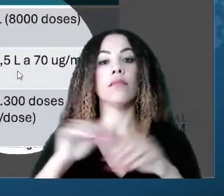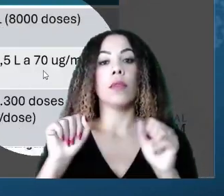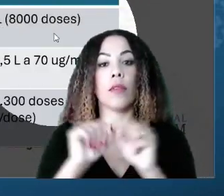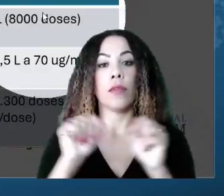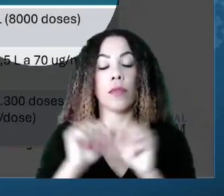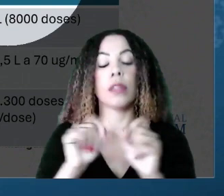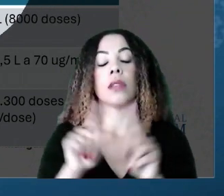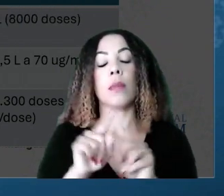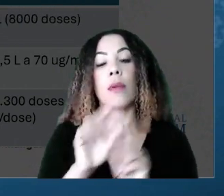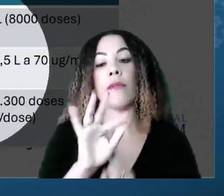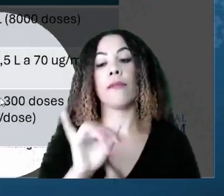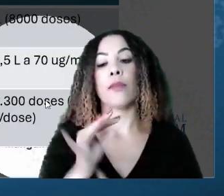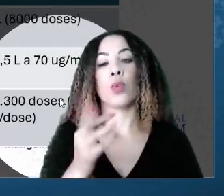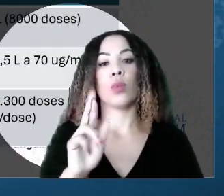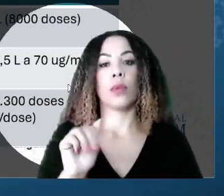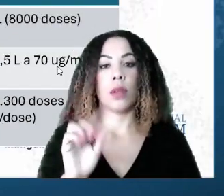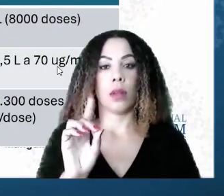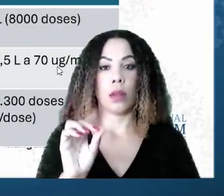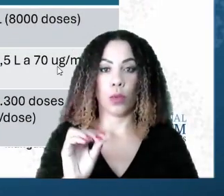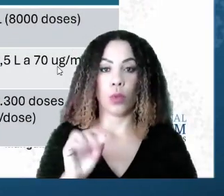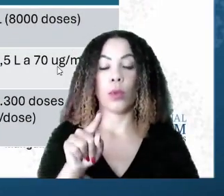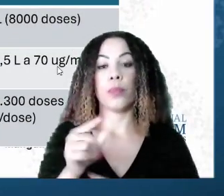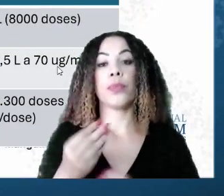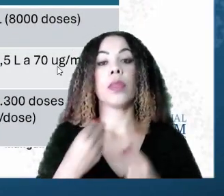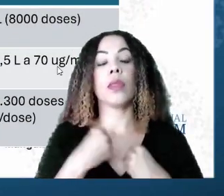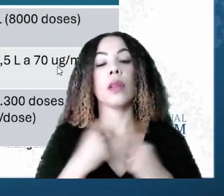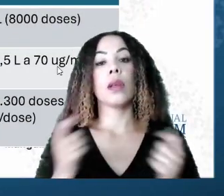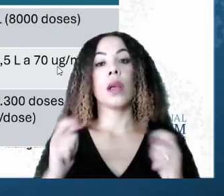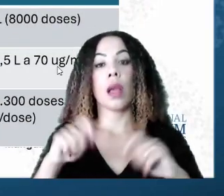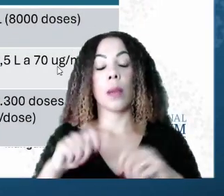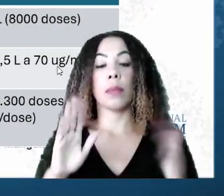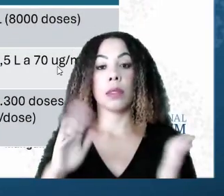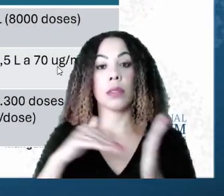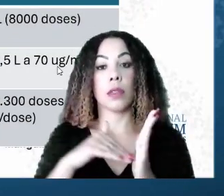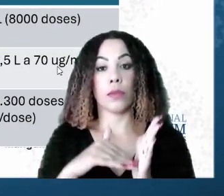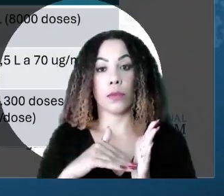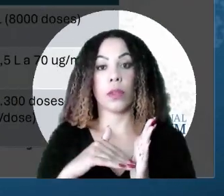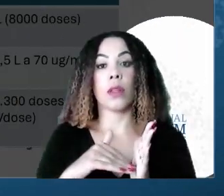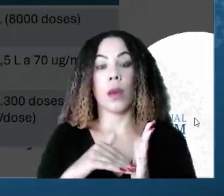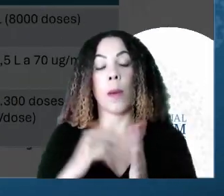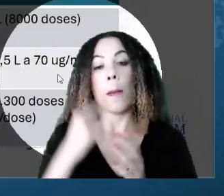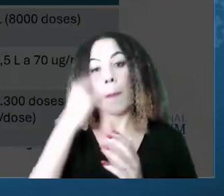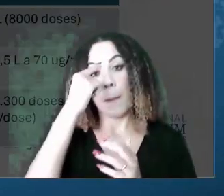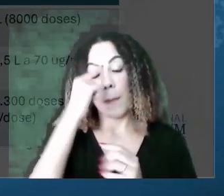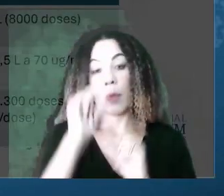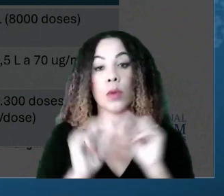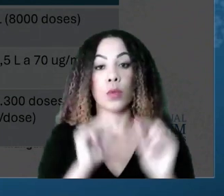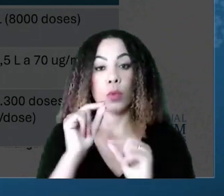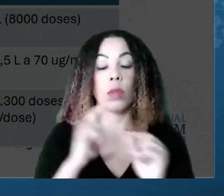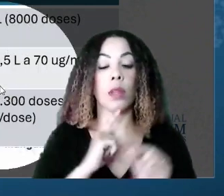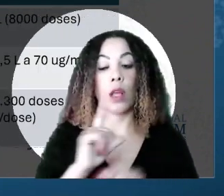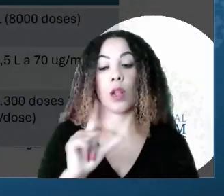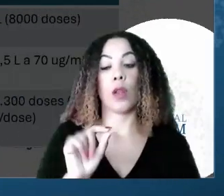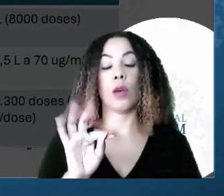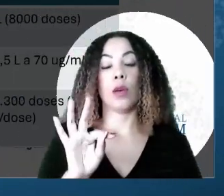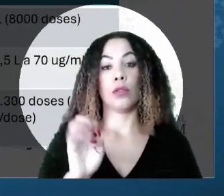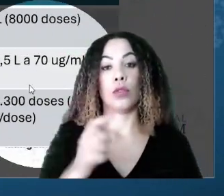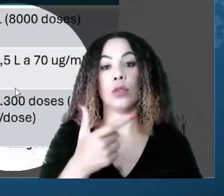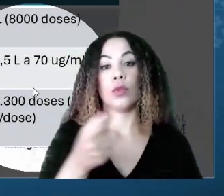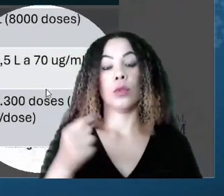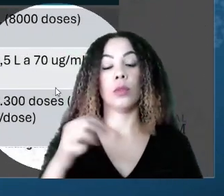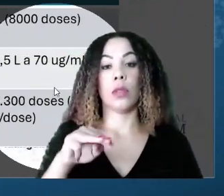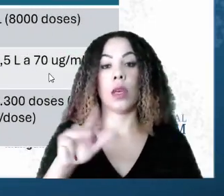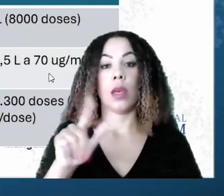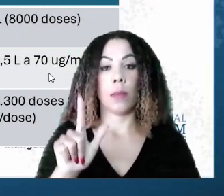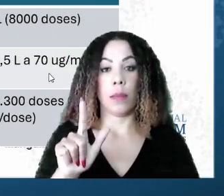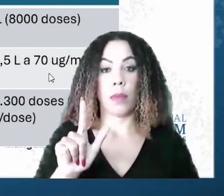filtrado, o que dá uma capacidade final, levando-se em consideração um lote de 200 ml